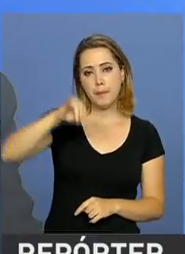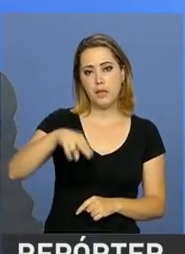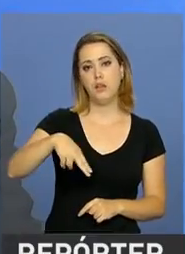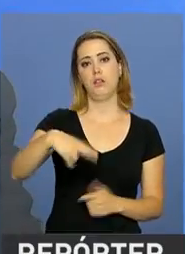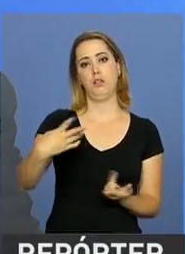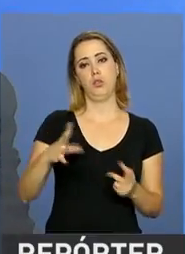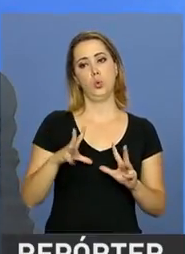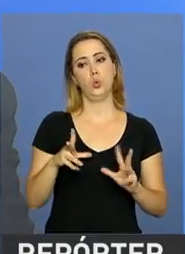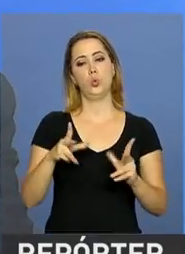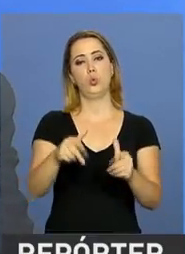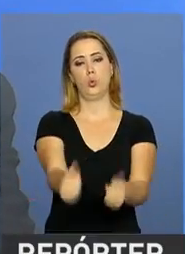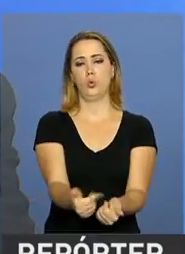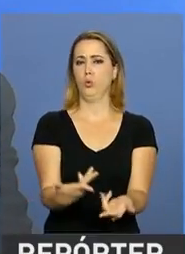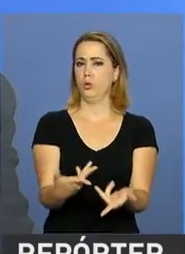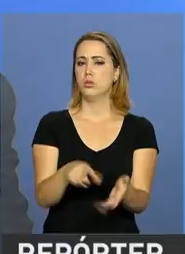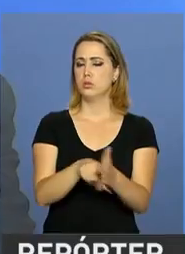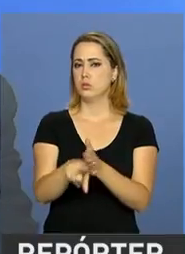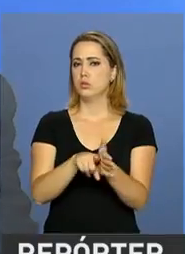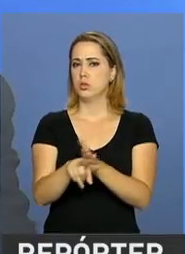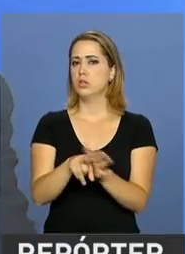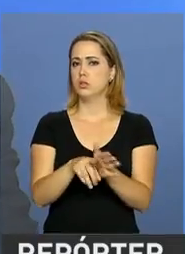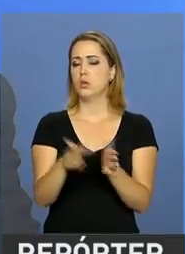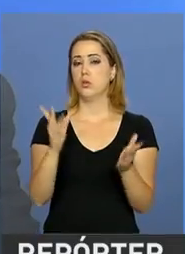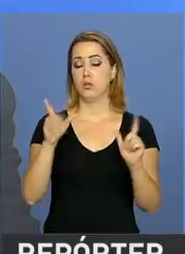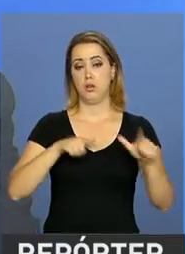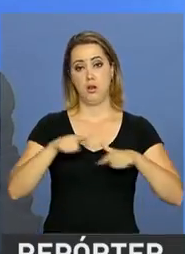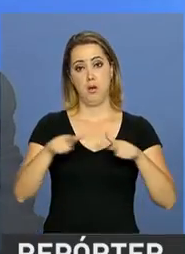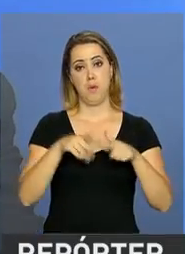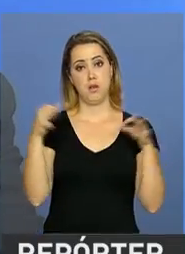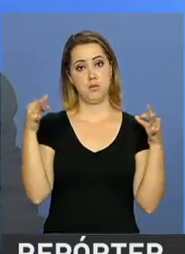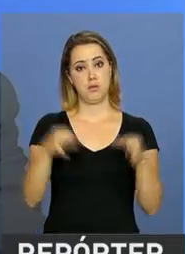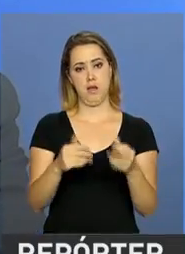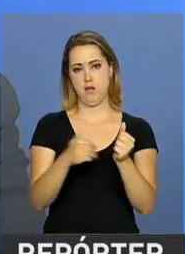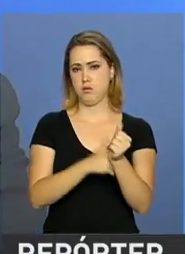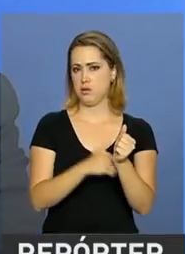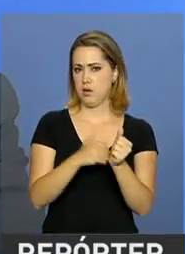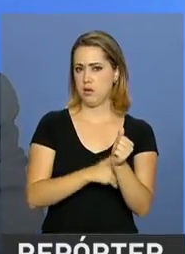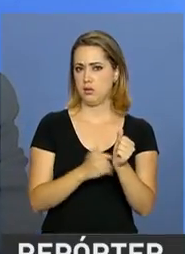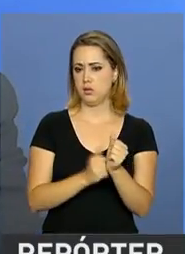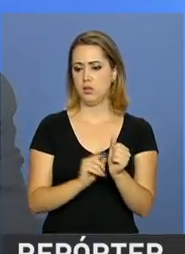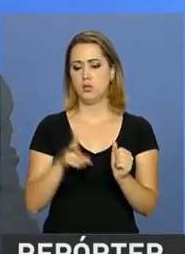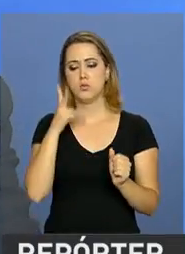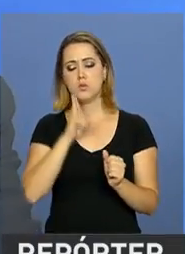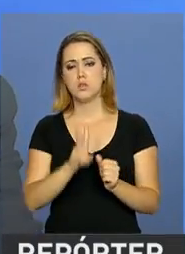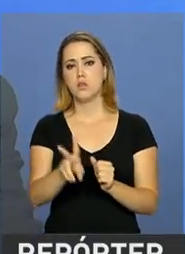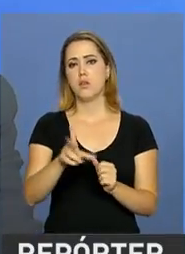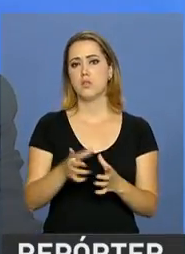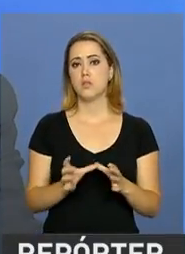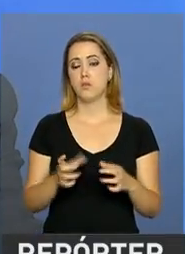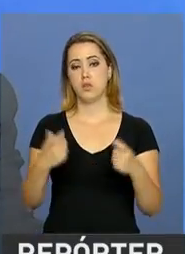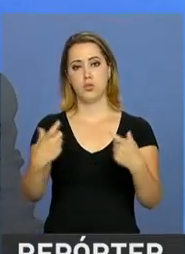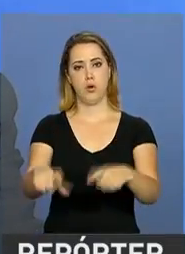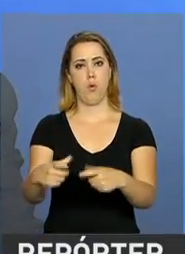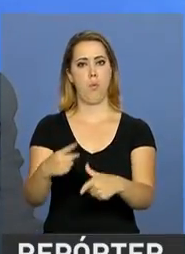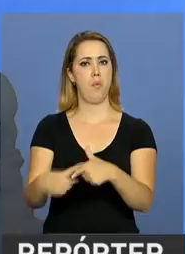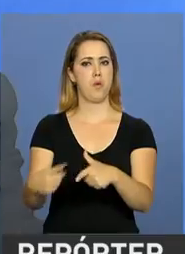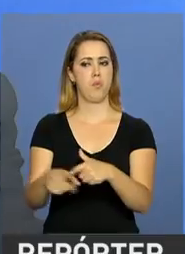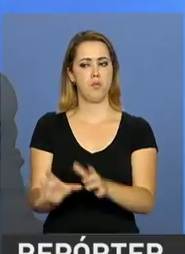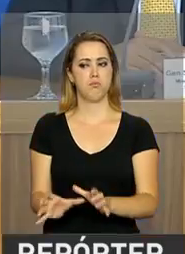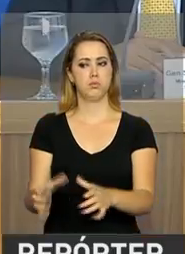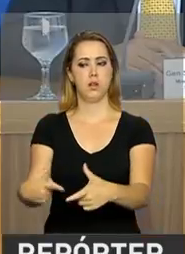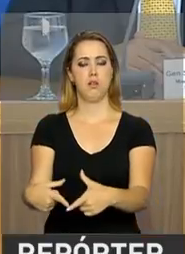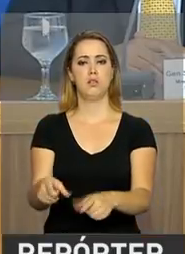se possa realizar operações cirúrgicas aonde você tem a cadeia do crime estruturada e sobretudo na sua